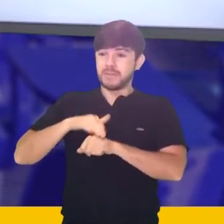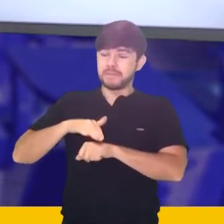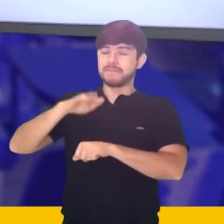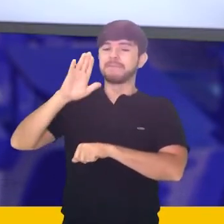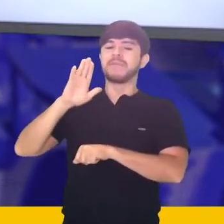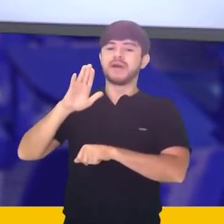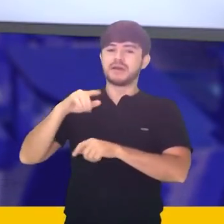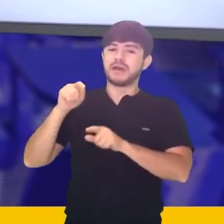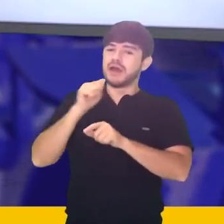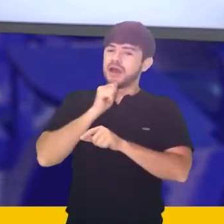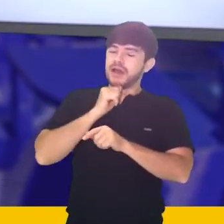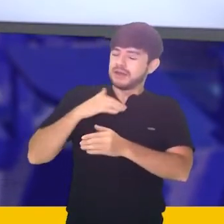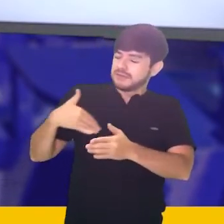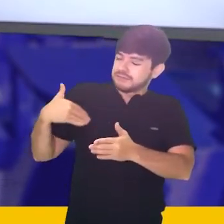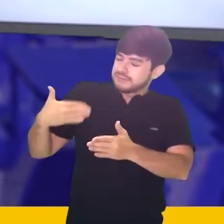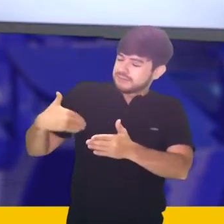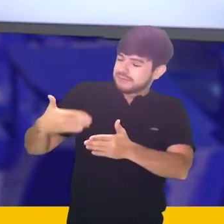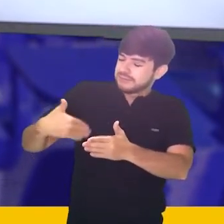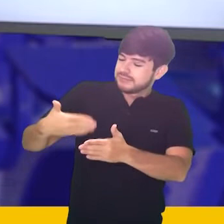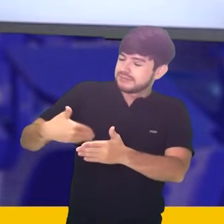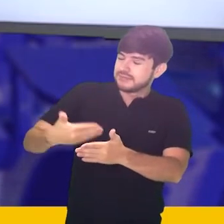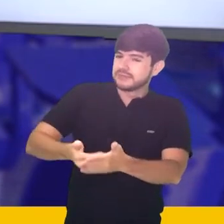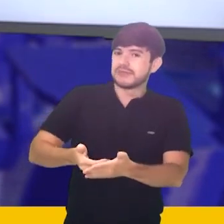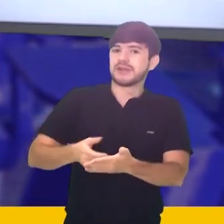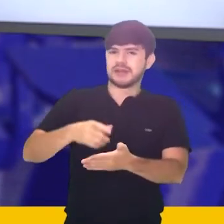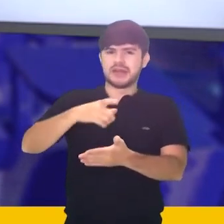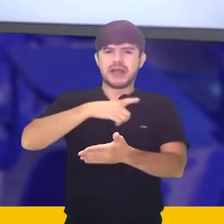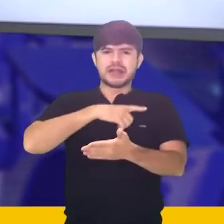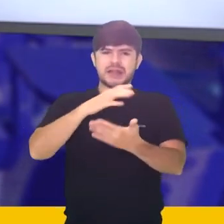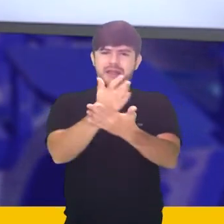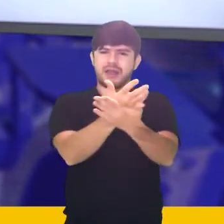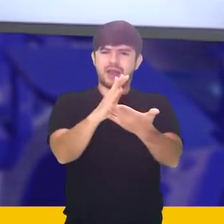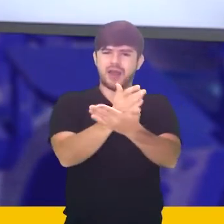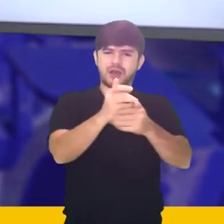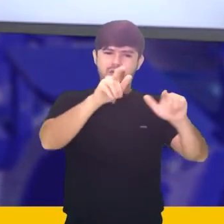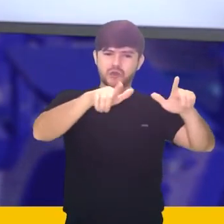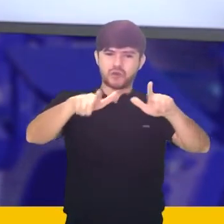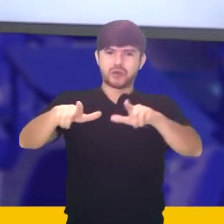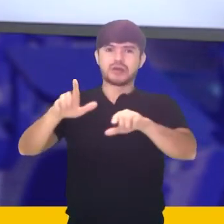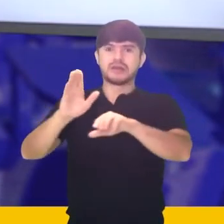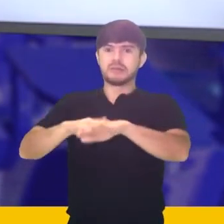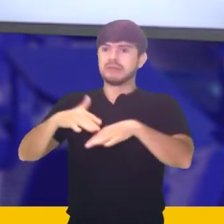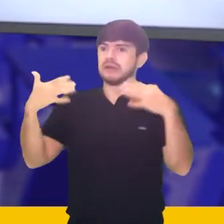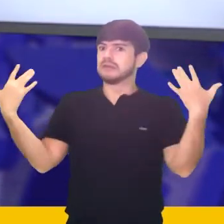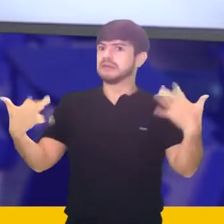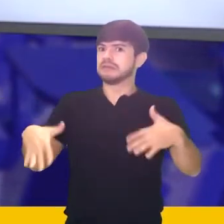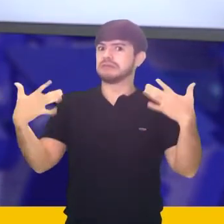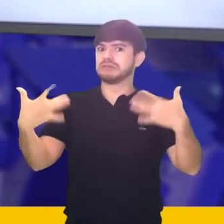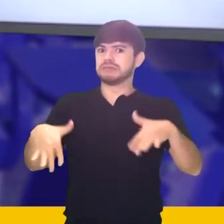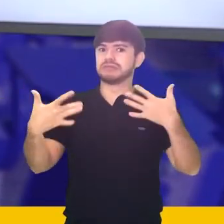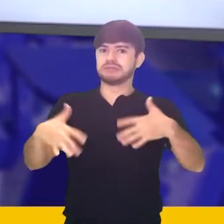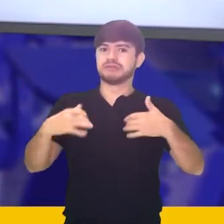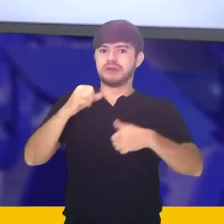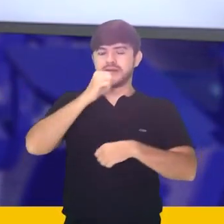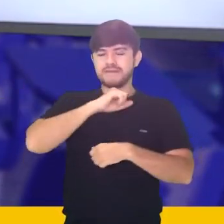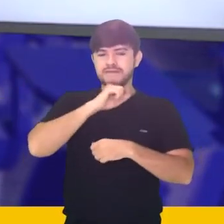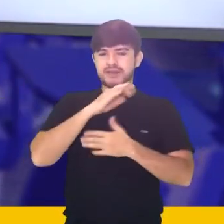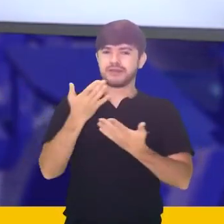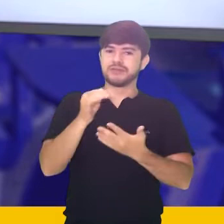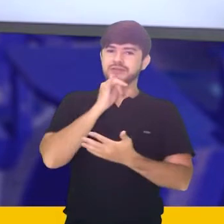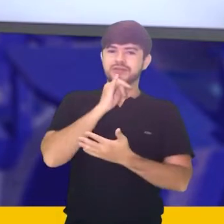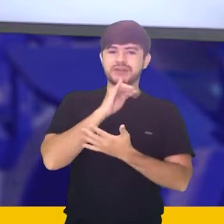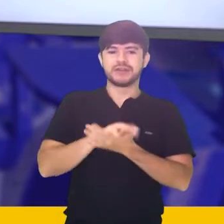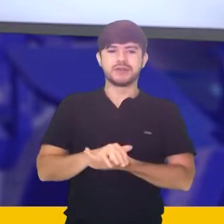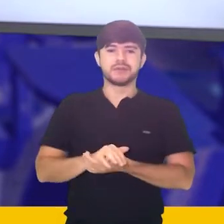nesse processo, né? Existem lugares que isso já está bem mais intenso, que é quando a gente for falar sobre o caso da Itália,